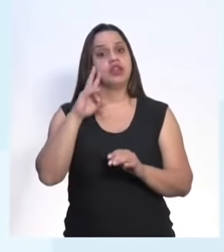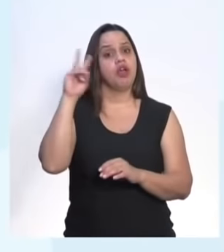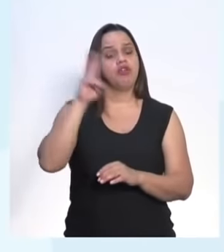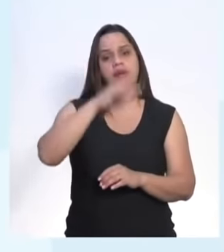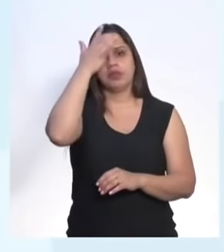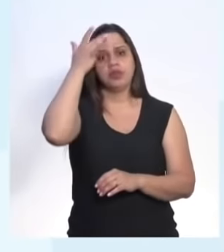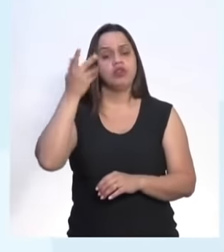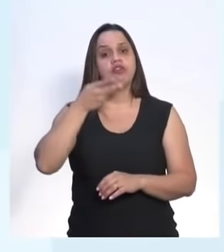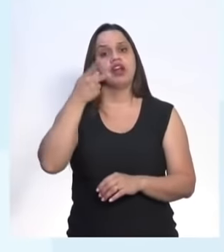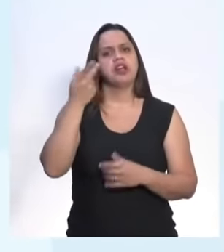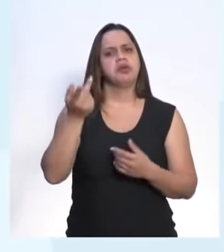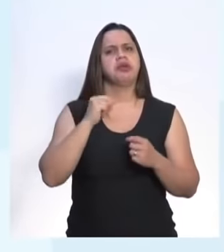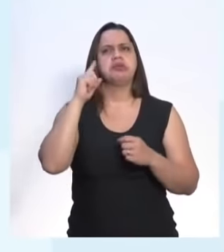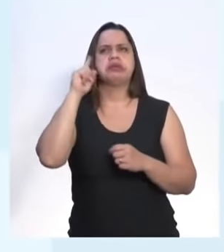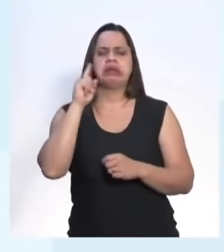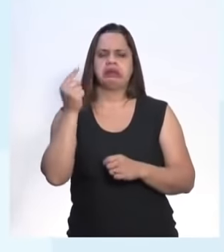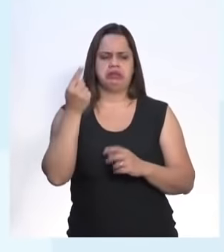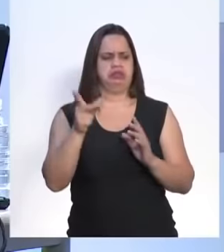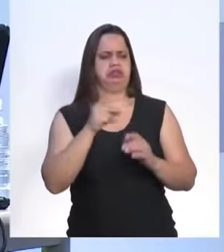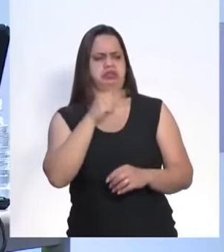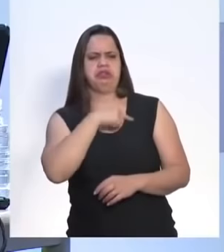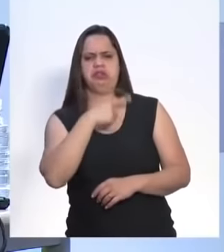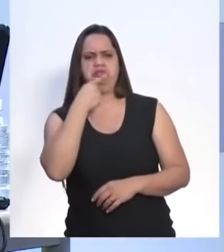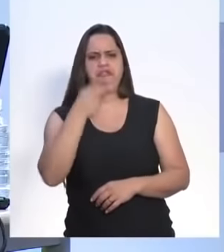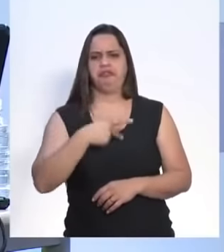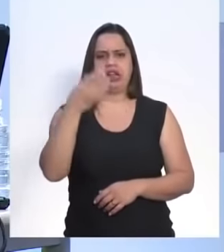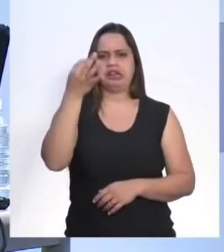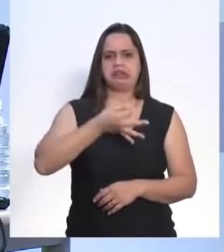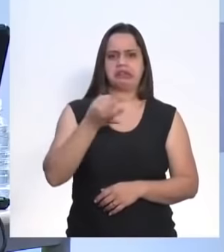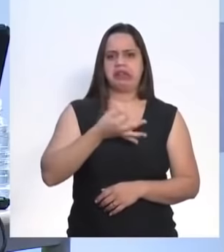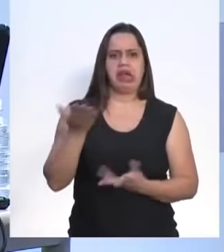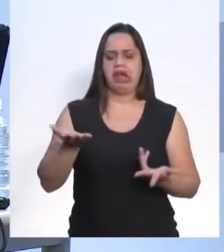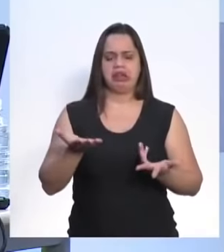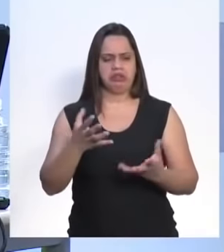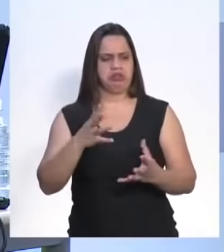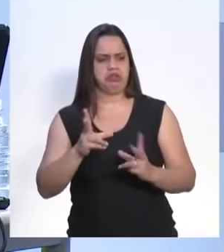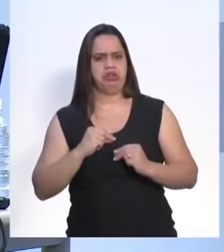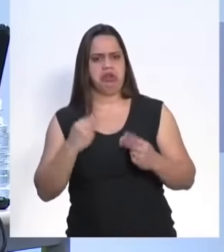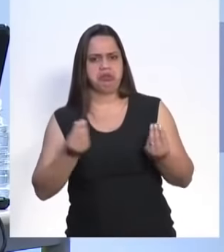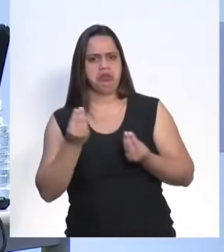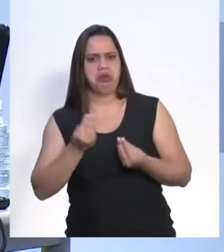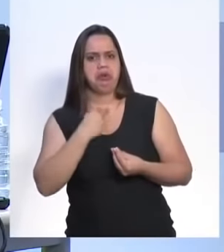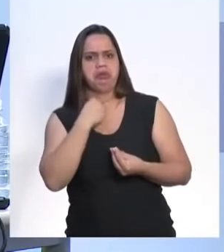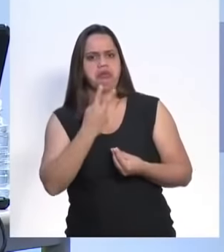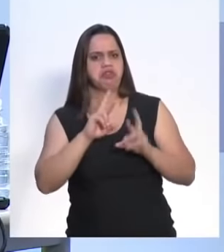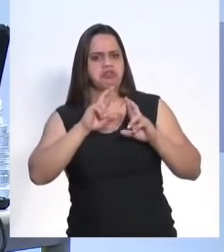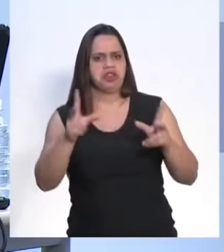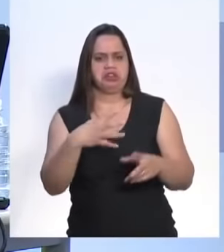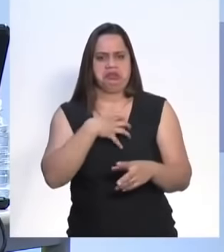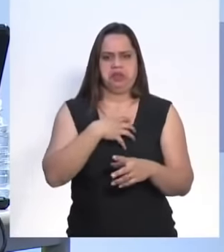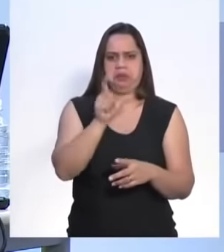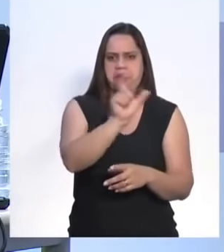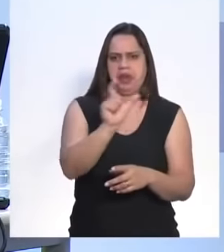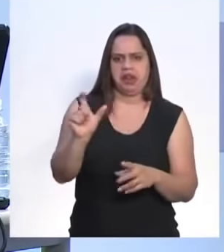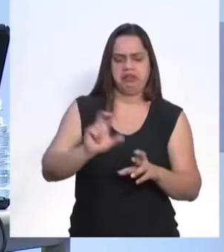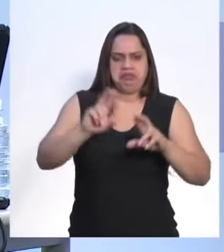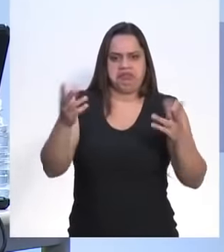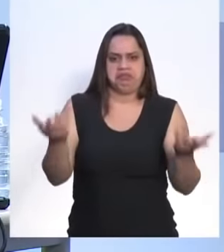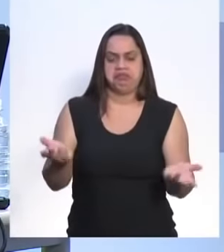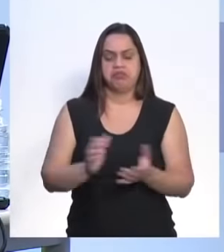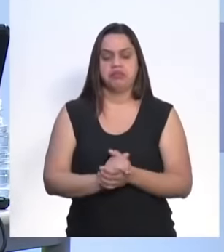falar, nossa, essa pessoa não sabe falar direito. Nossa, É, que jeito de olha falar. só. Sim ou não? A Bianca da Costa diz